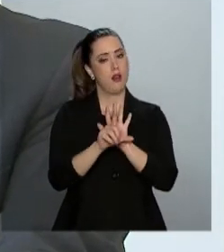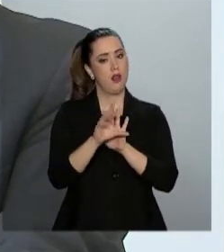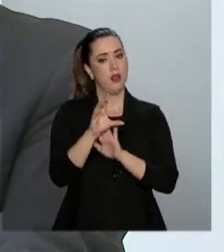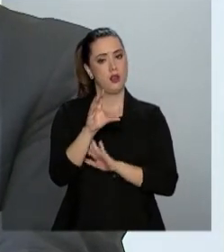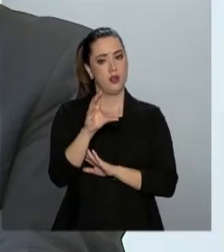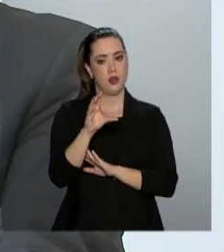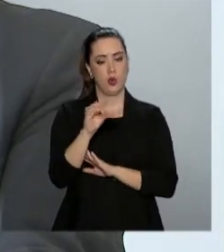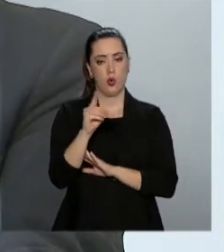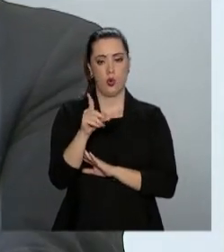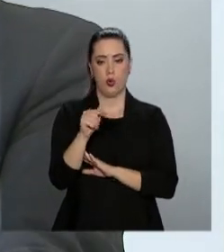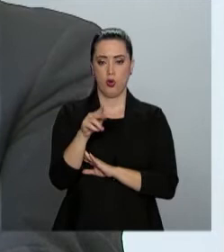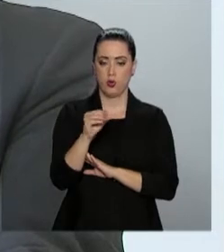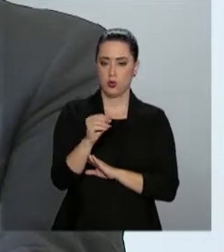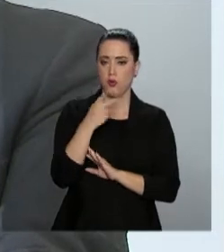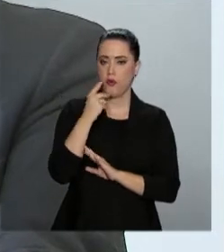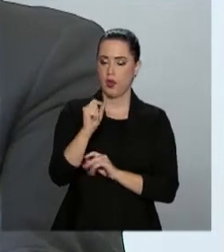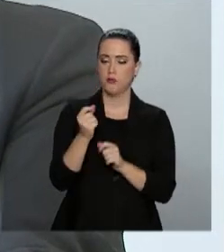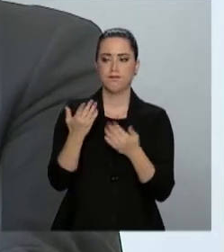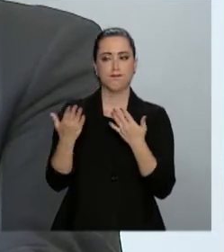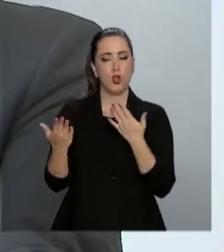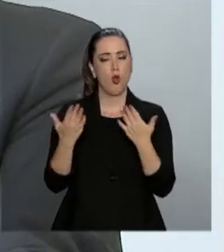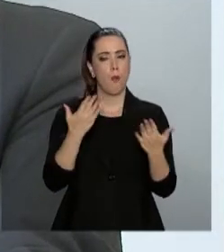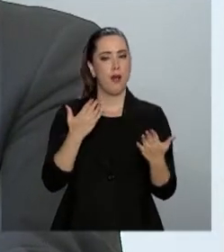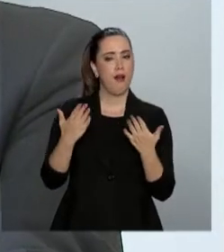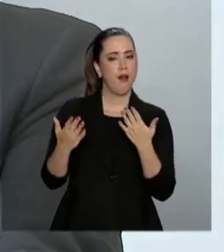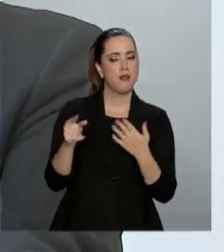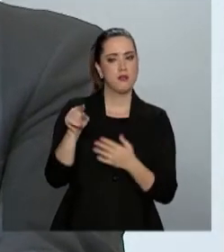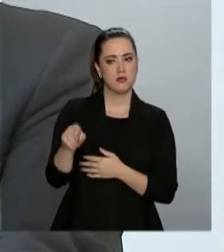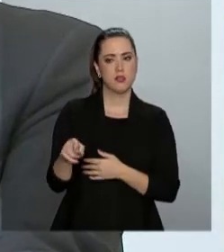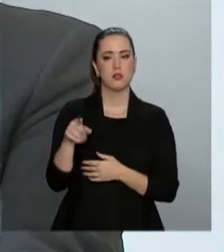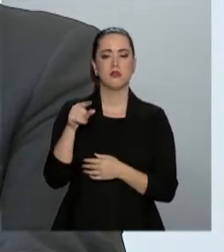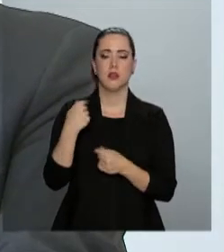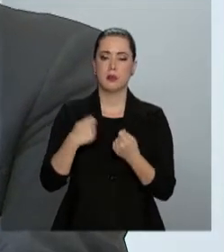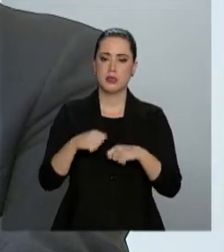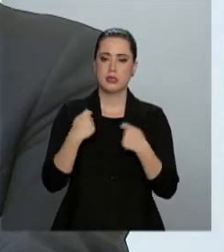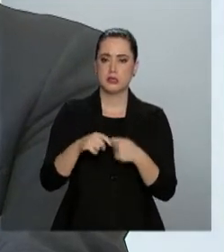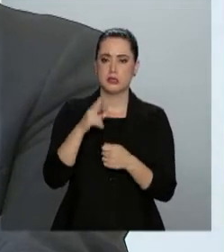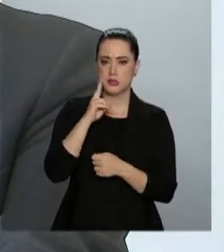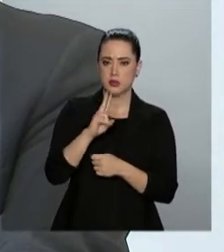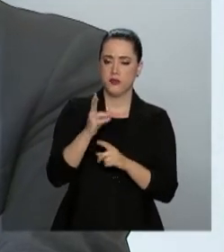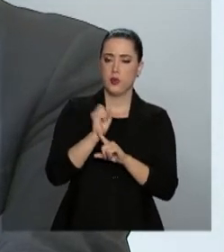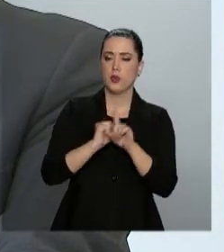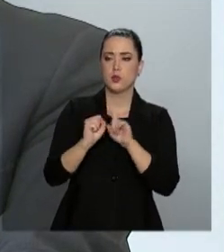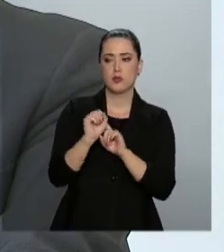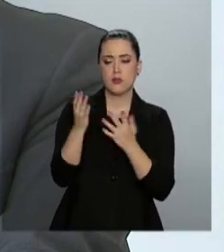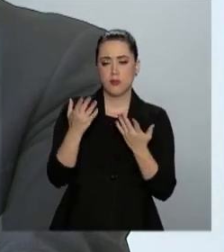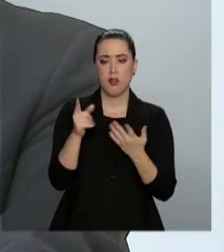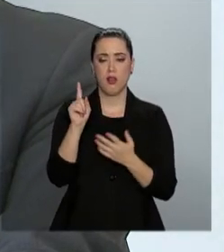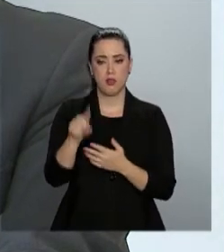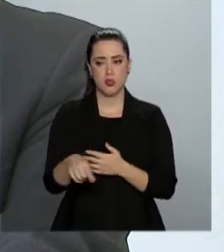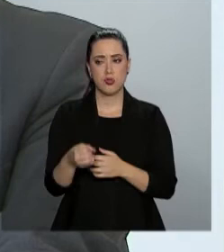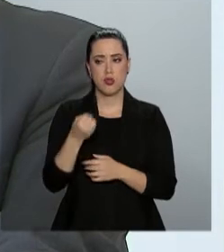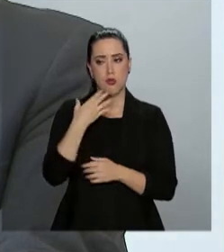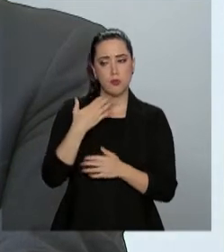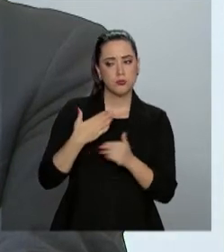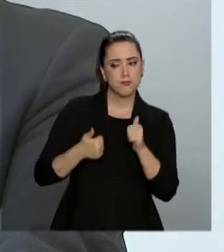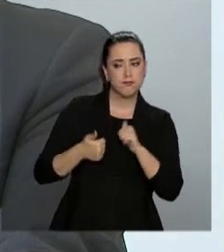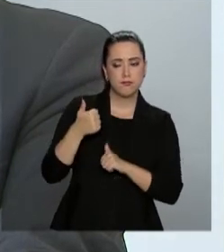essa expressão, né, que é a razoabilidade, porque é o que exige a vida, né, em sociedade. Então,